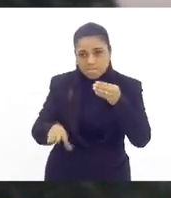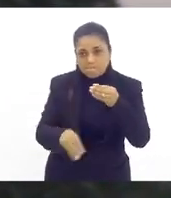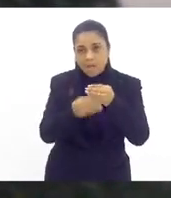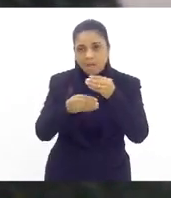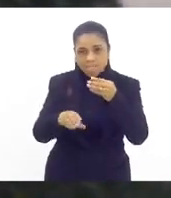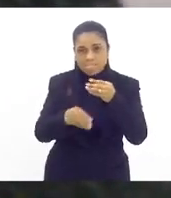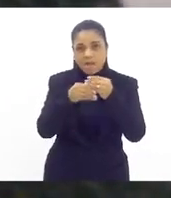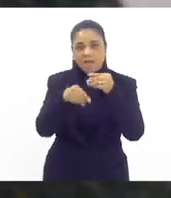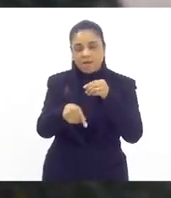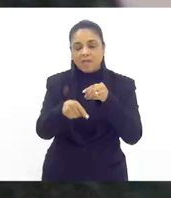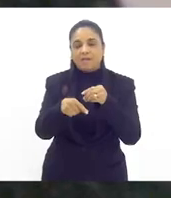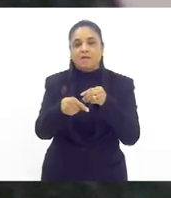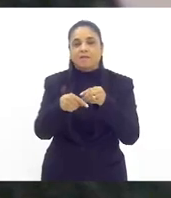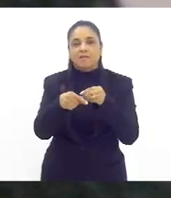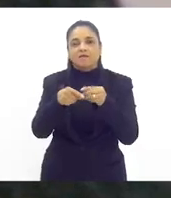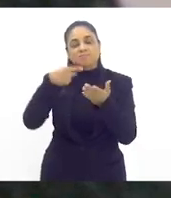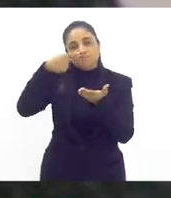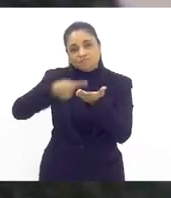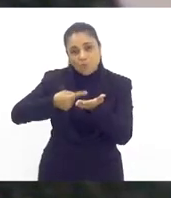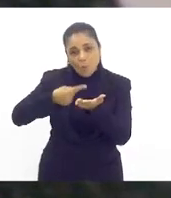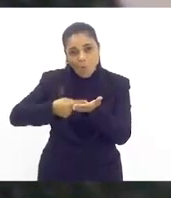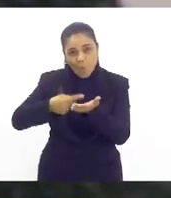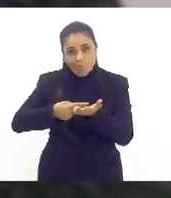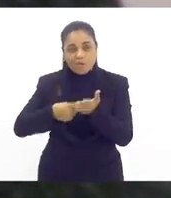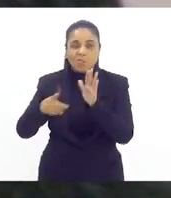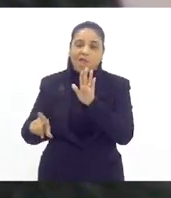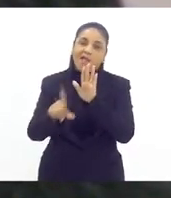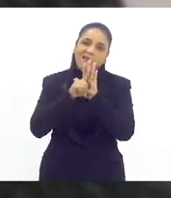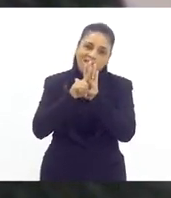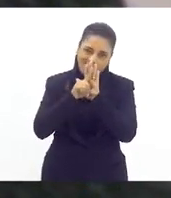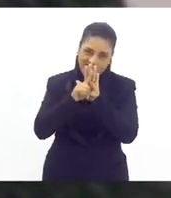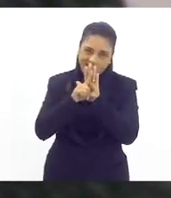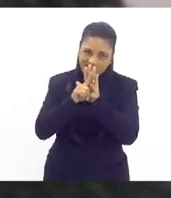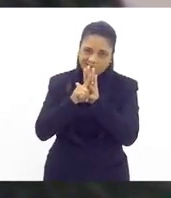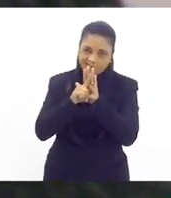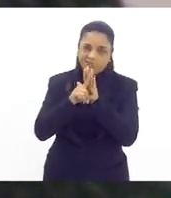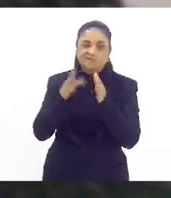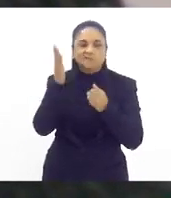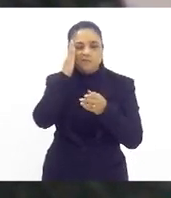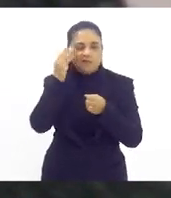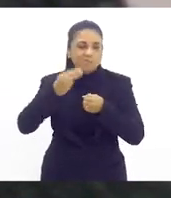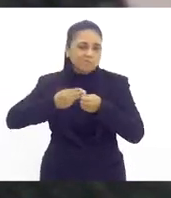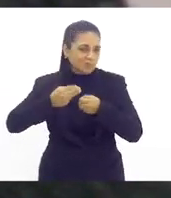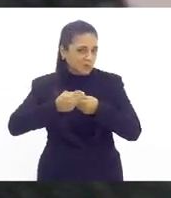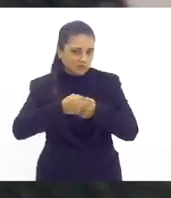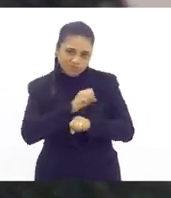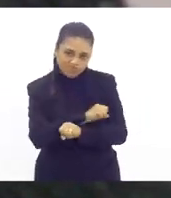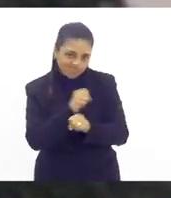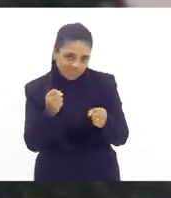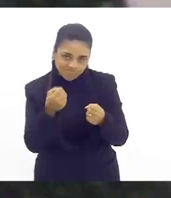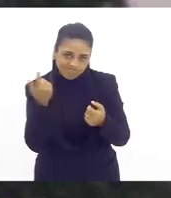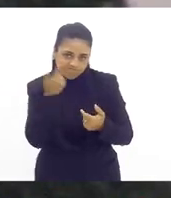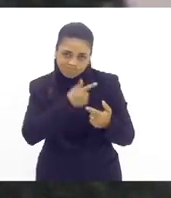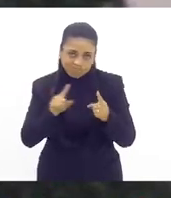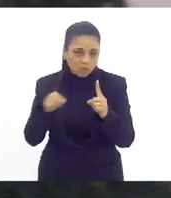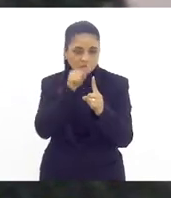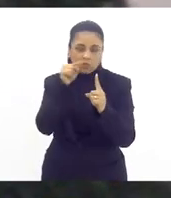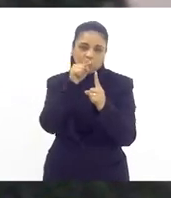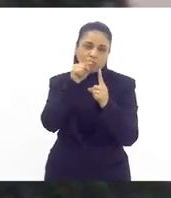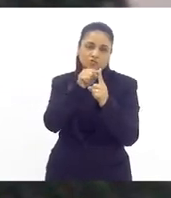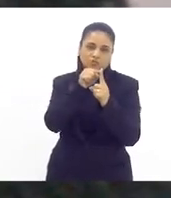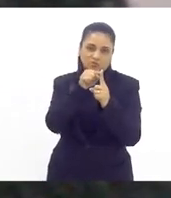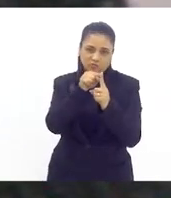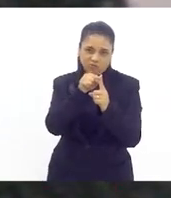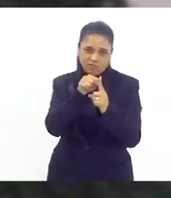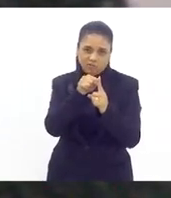chegar então Cumprir o que a lei diz né a gente sabe que os municípios não vão dar conta de atingir todas as